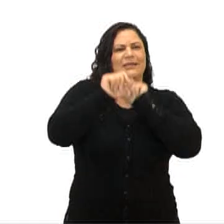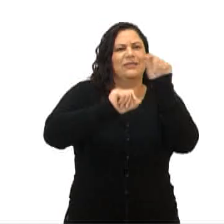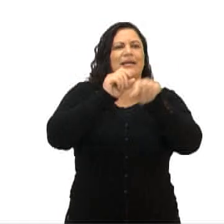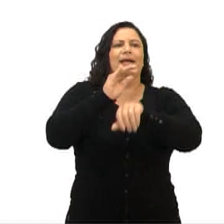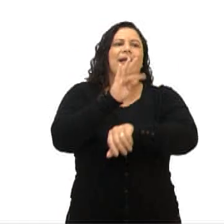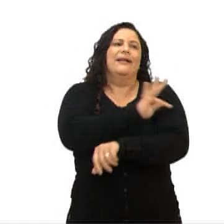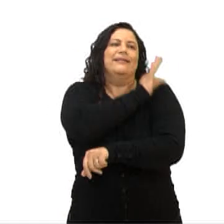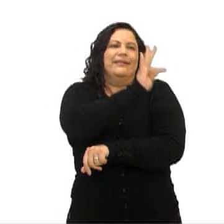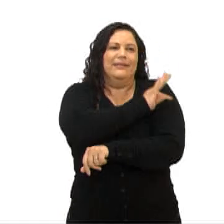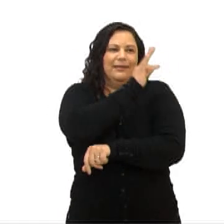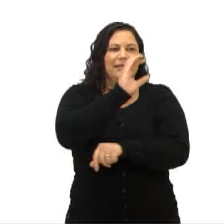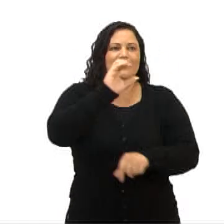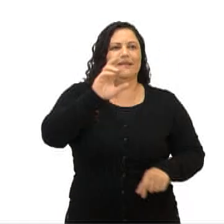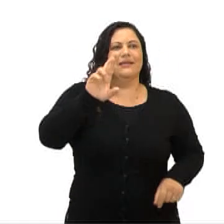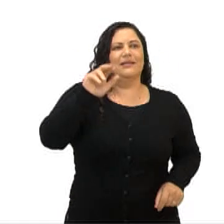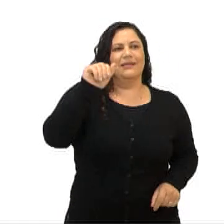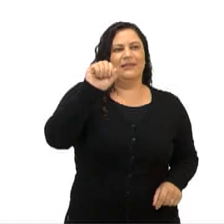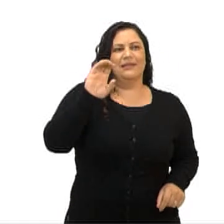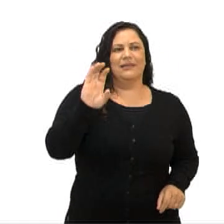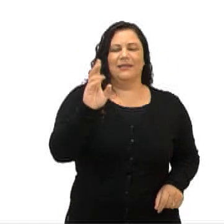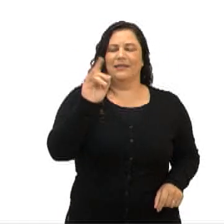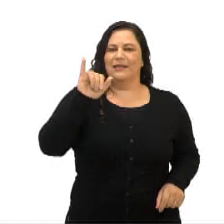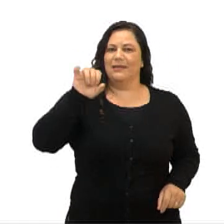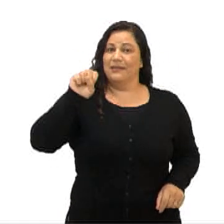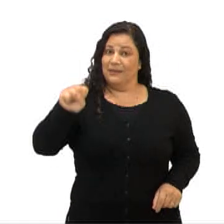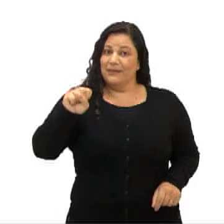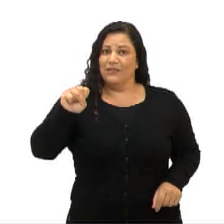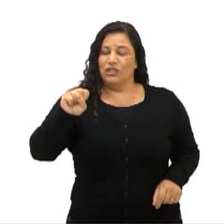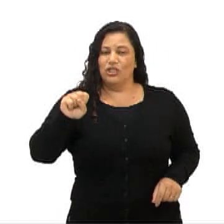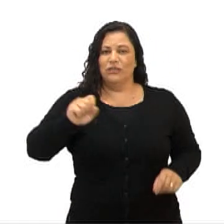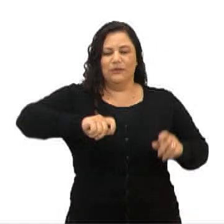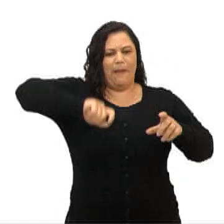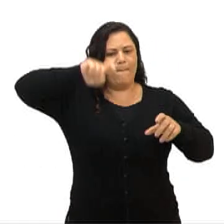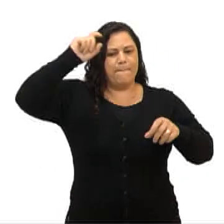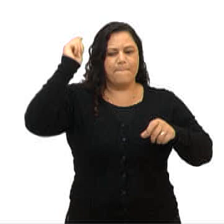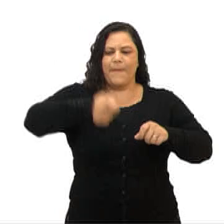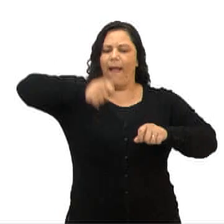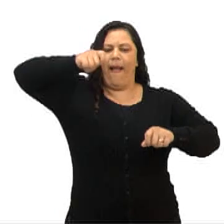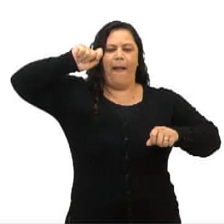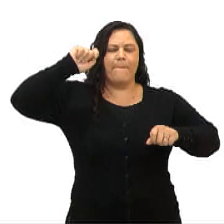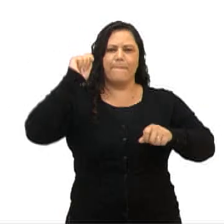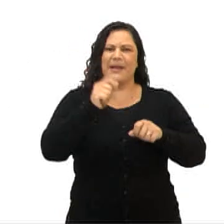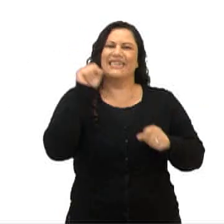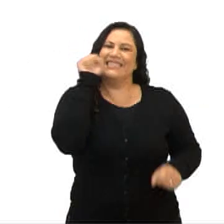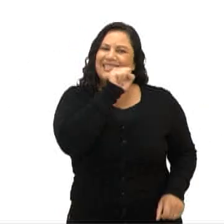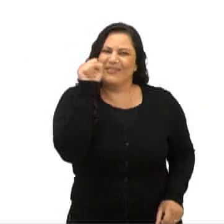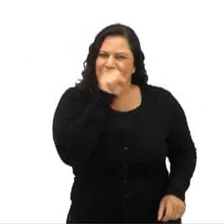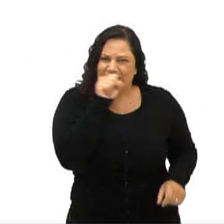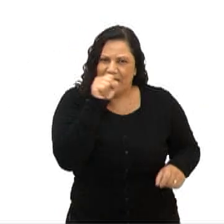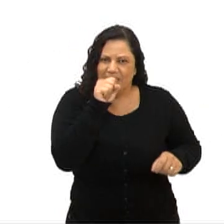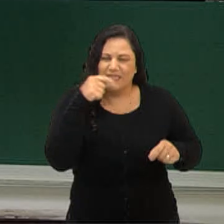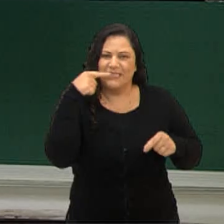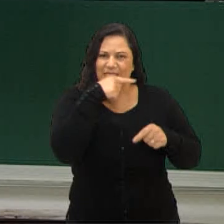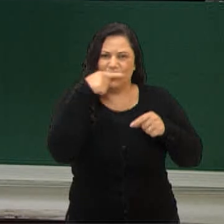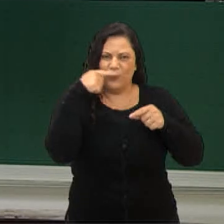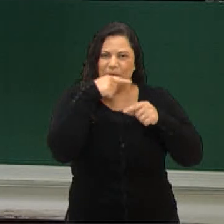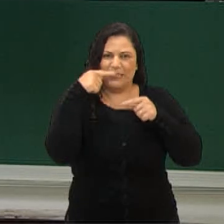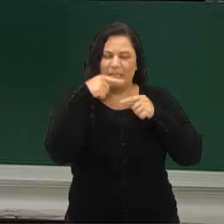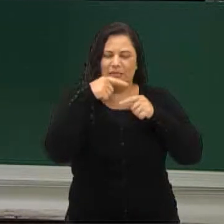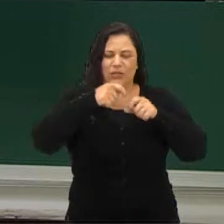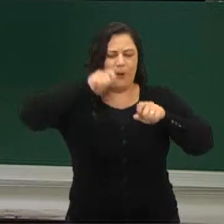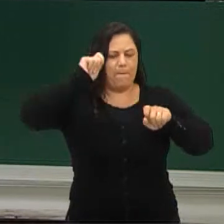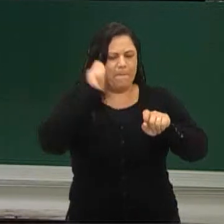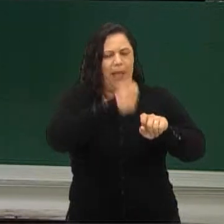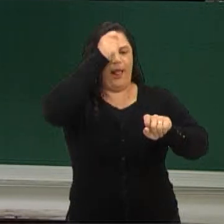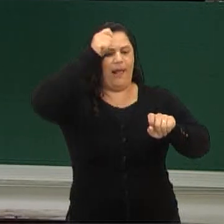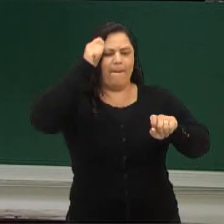efeito pontilhado, espirrava tinta na pedra litográfica com uma escova de dentes, né, para dar o efeito. Aquilo que você faz, às vezes,